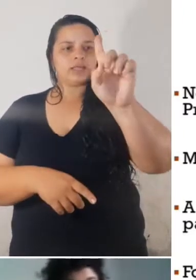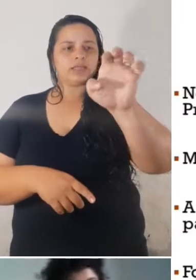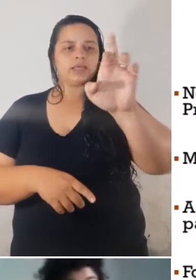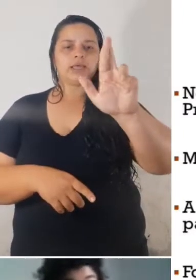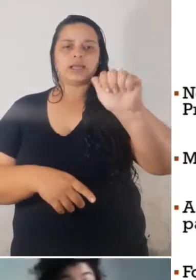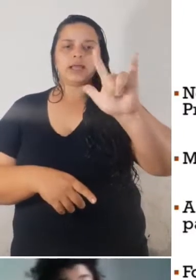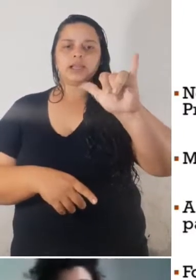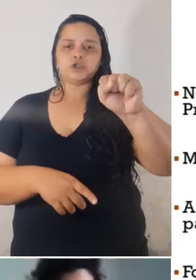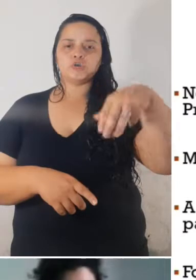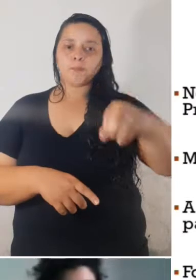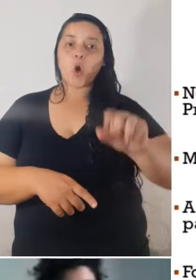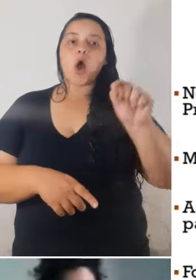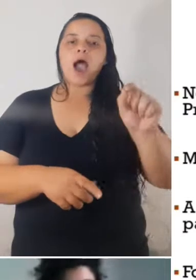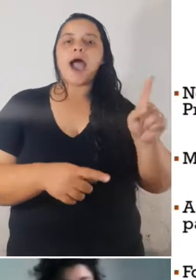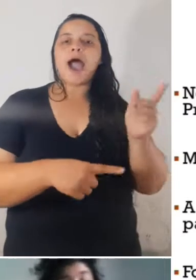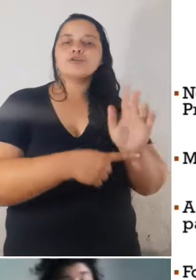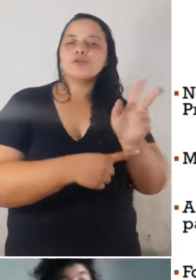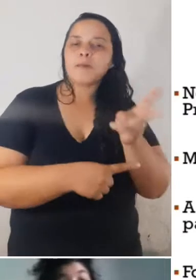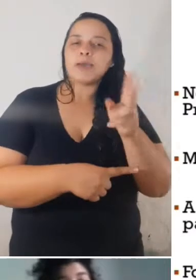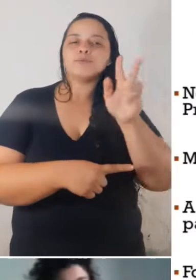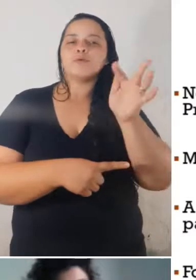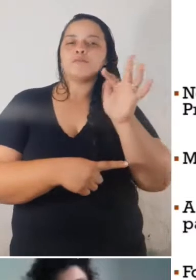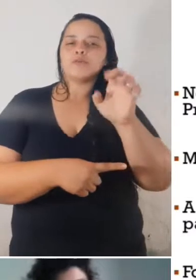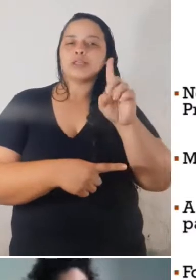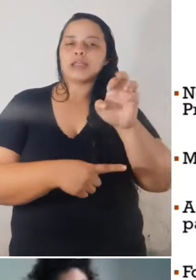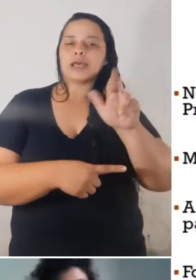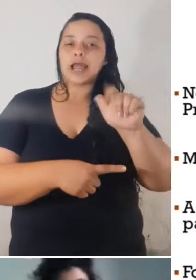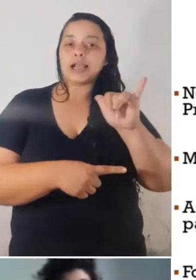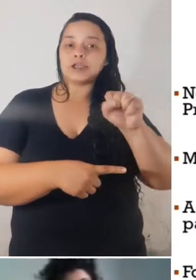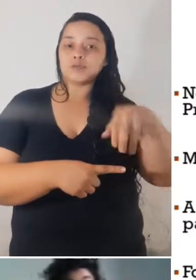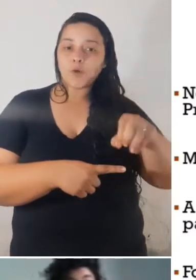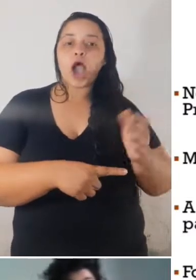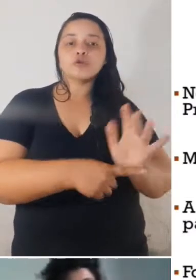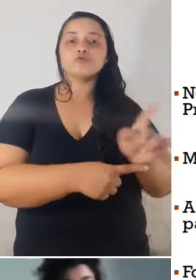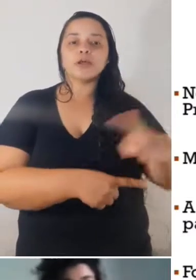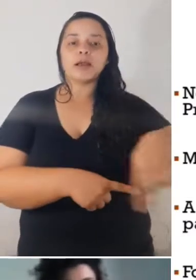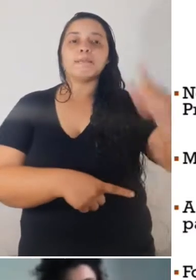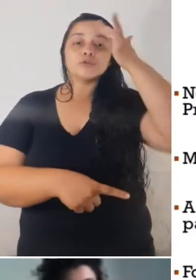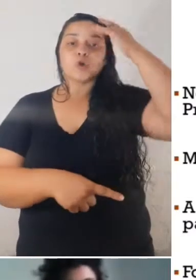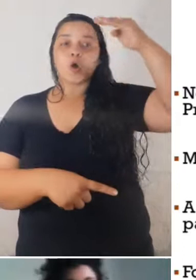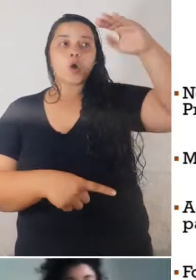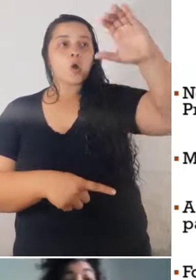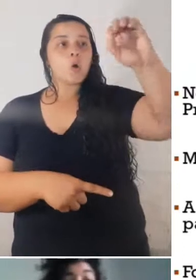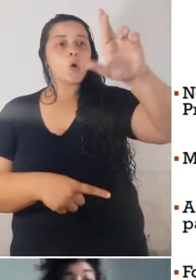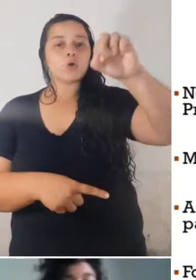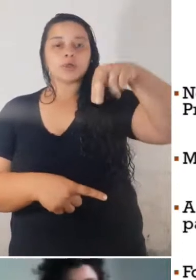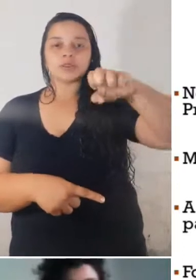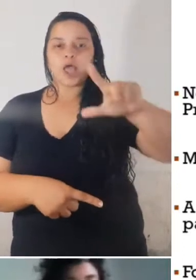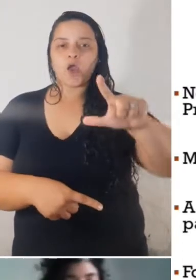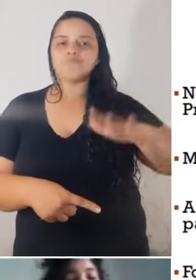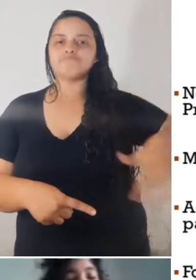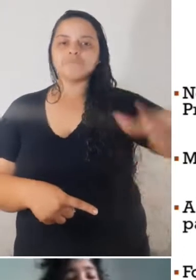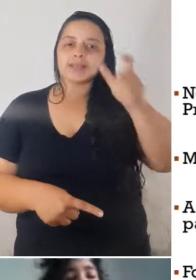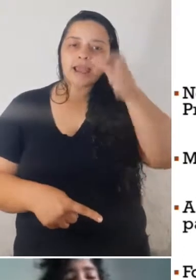que acabava favorecendo o poder dos coronéis e o domínio das oligarquias, ou seja, privilegiava os interesses